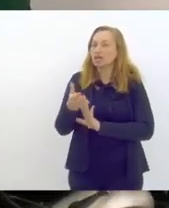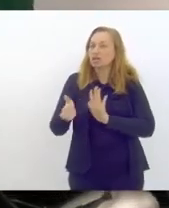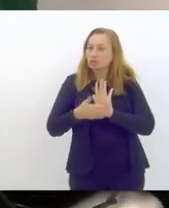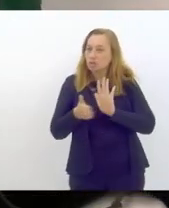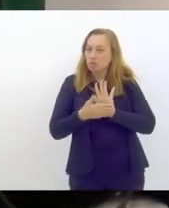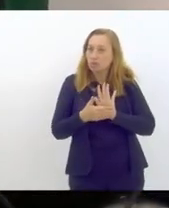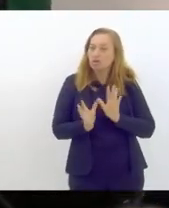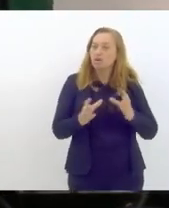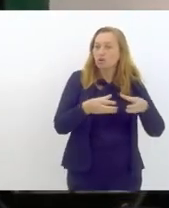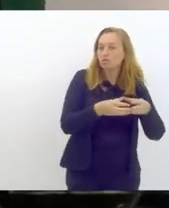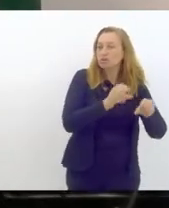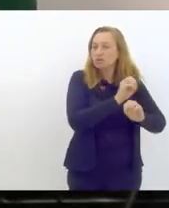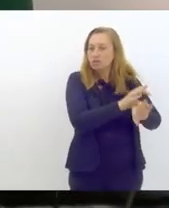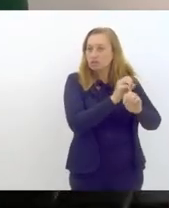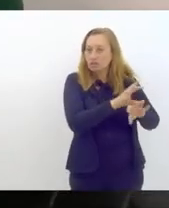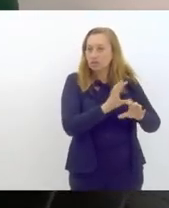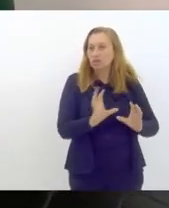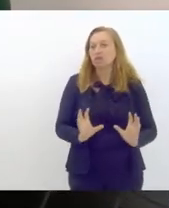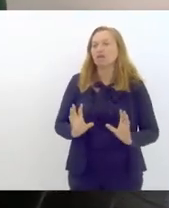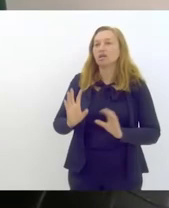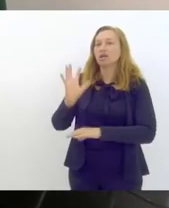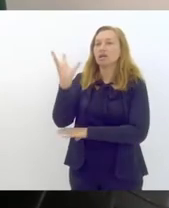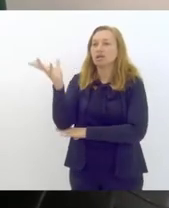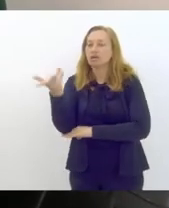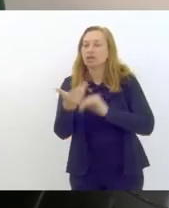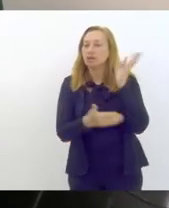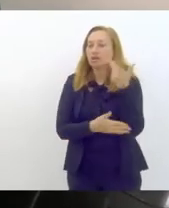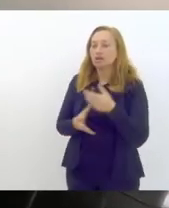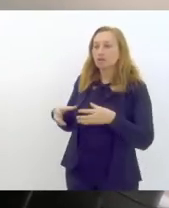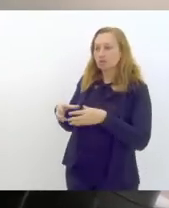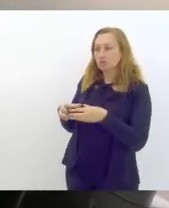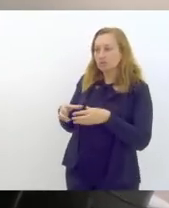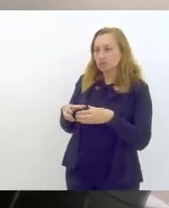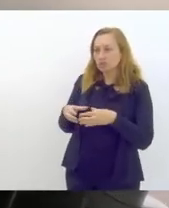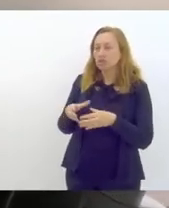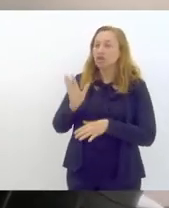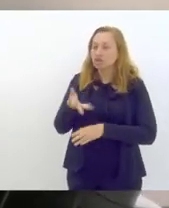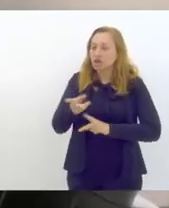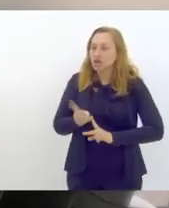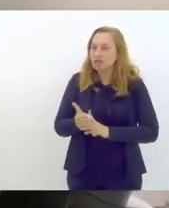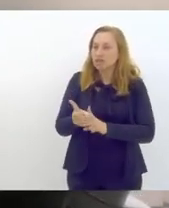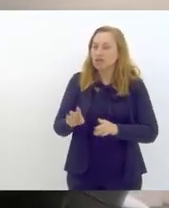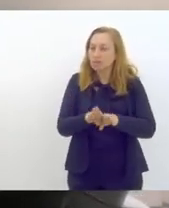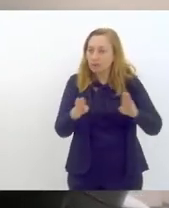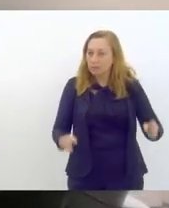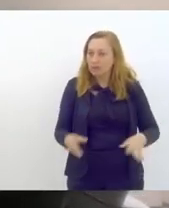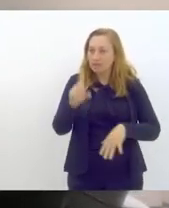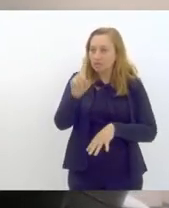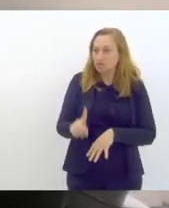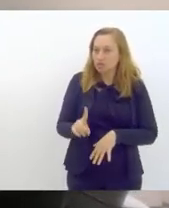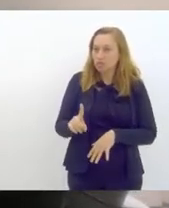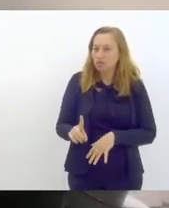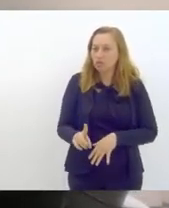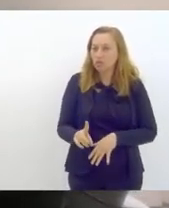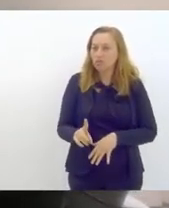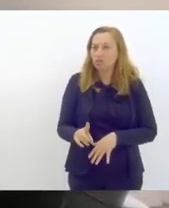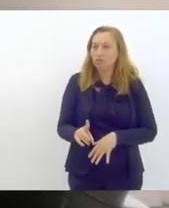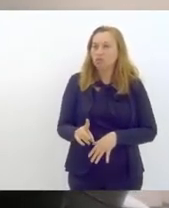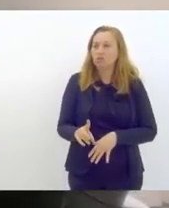tanto da Comissão de Educação quanto a de Meio Ambiente e já seguir para a mesa diretora, porque isso